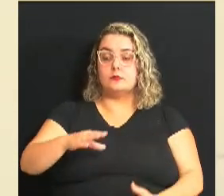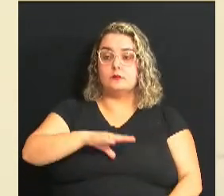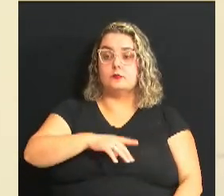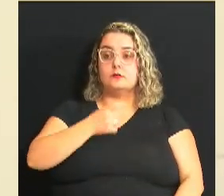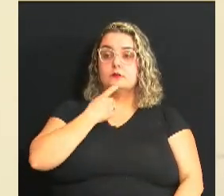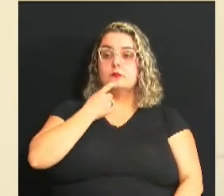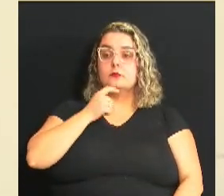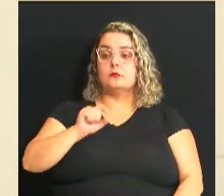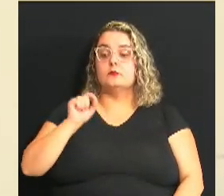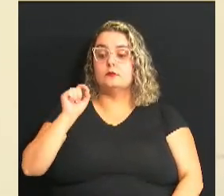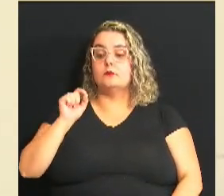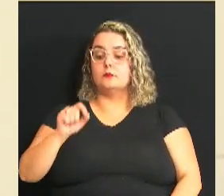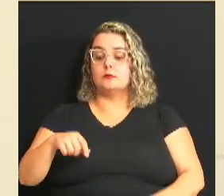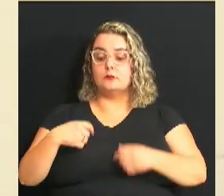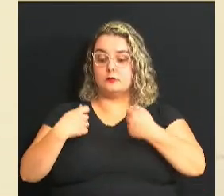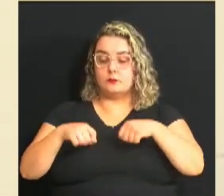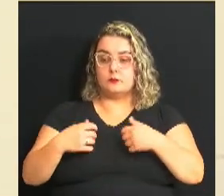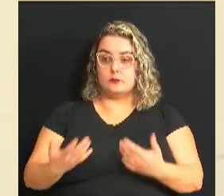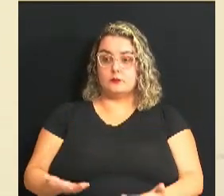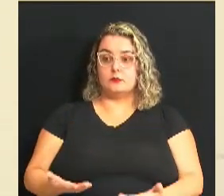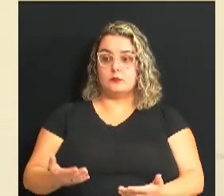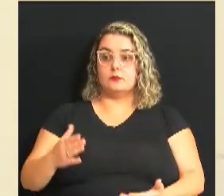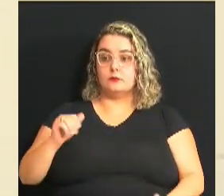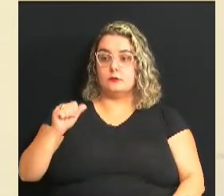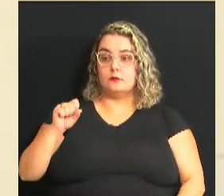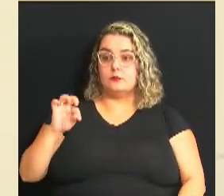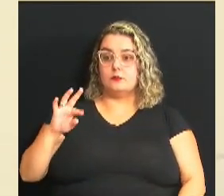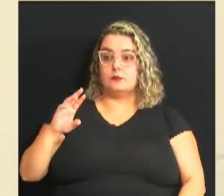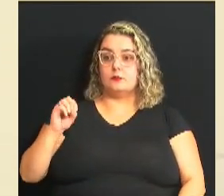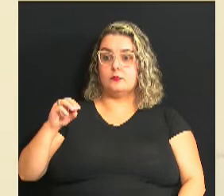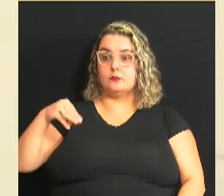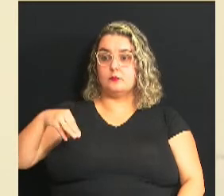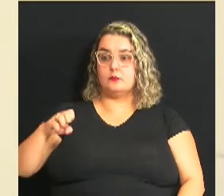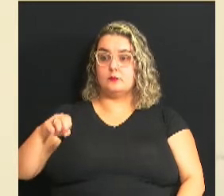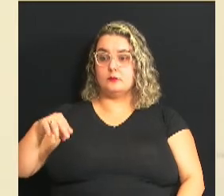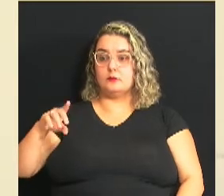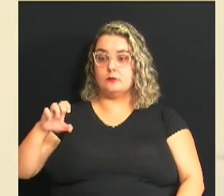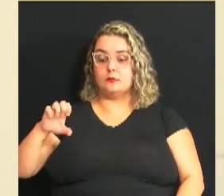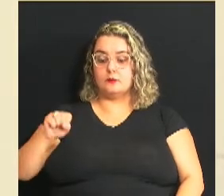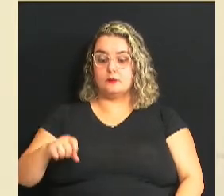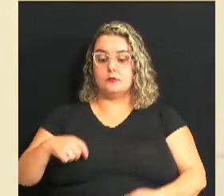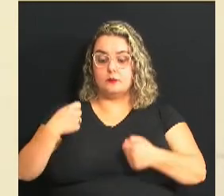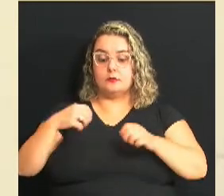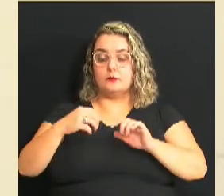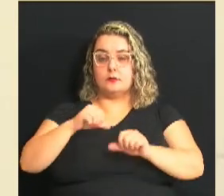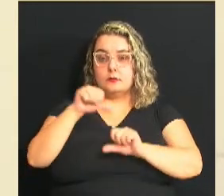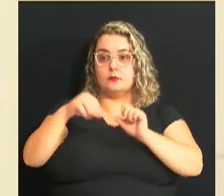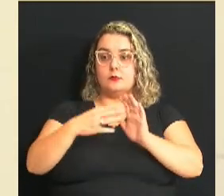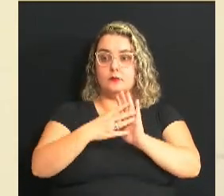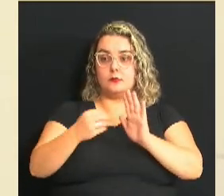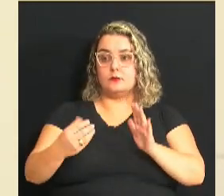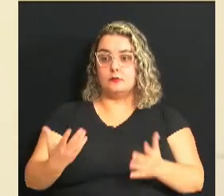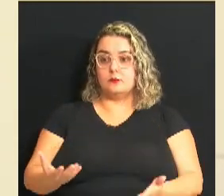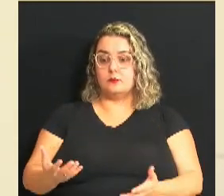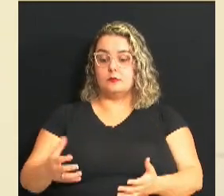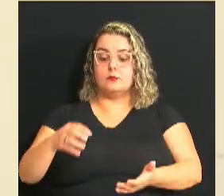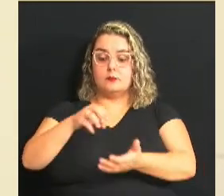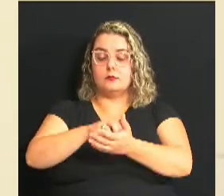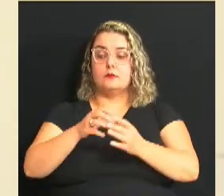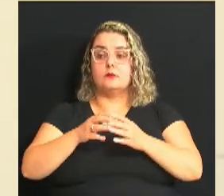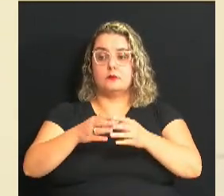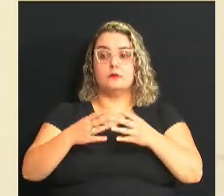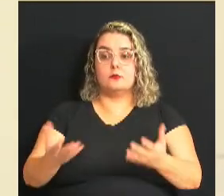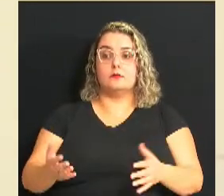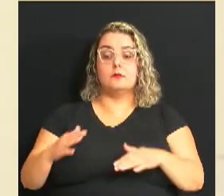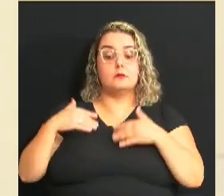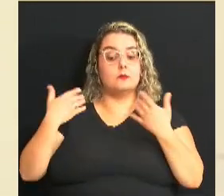nós precisamos. No Castro Mendes, a gente está precisando mudar o modelo, né? A questão é o centro de convivência. Qual é a questão